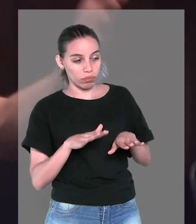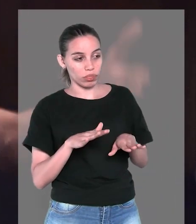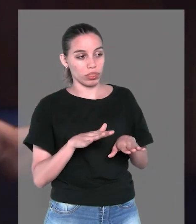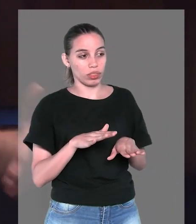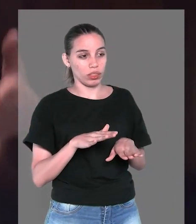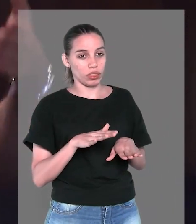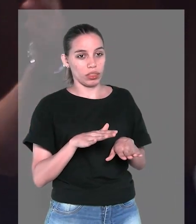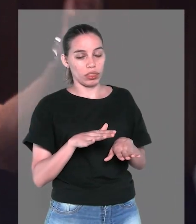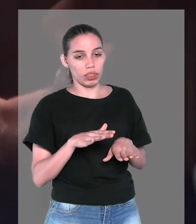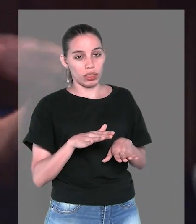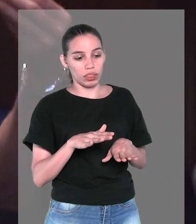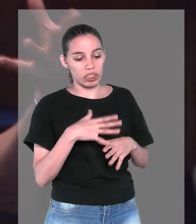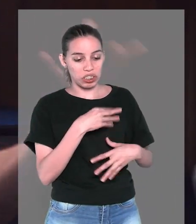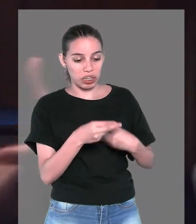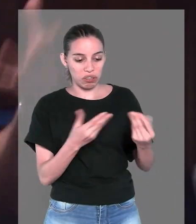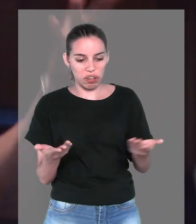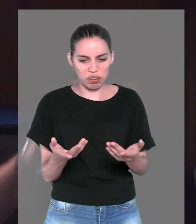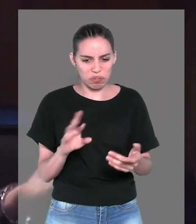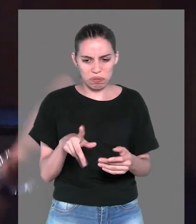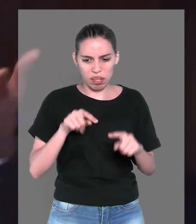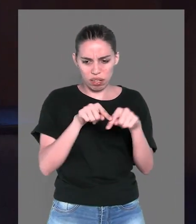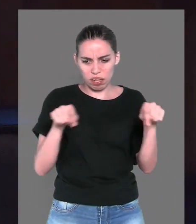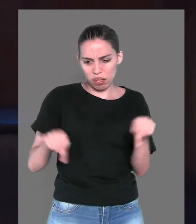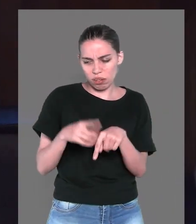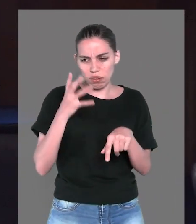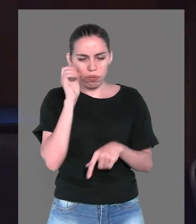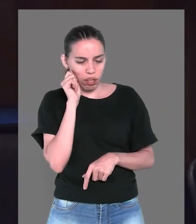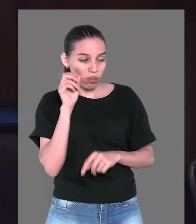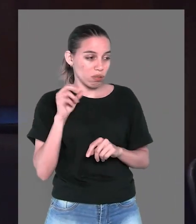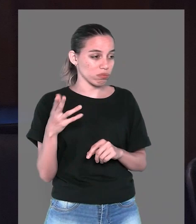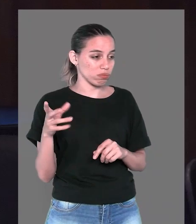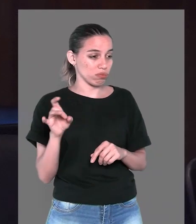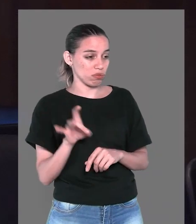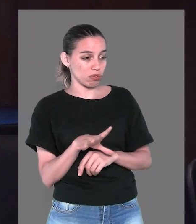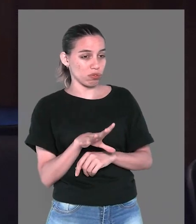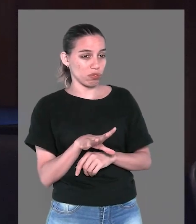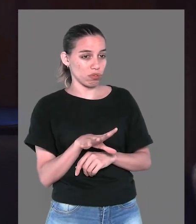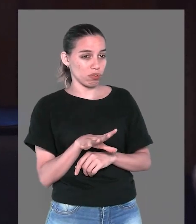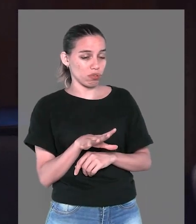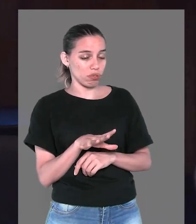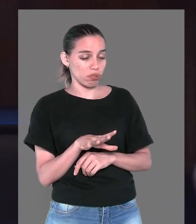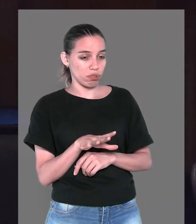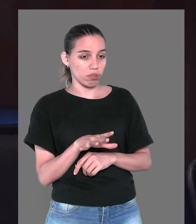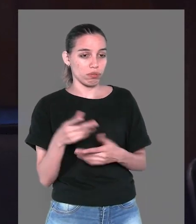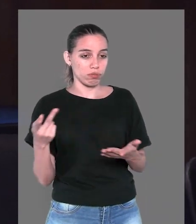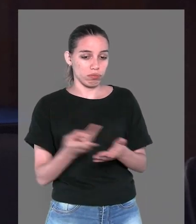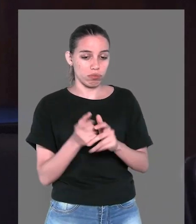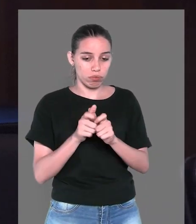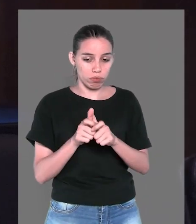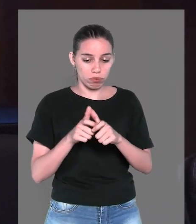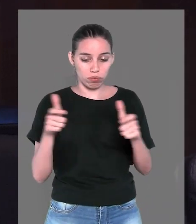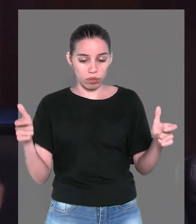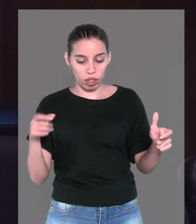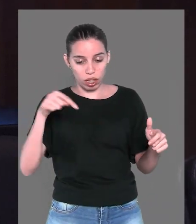física, financeira e de valorização em todos os sentidos da educação, né? Primeiramente no Brasil.